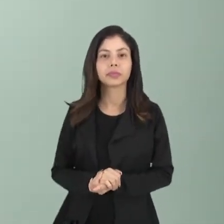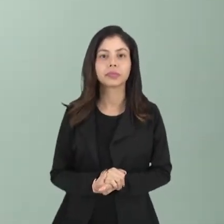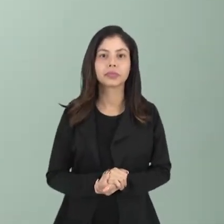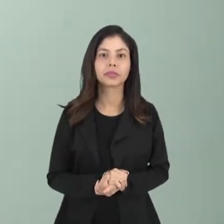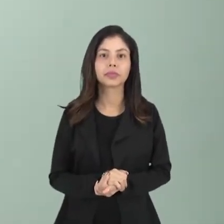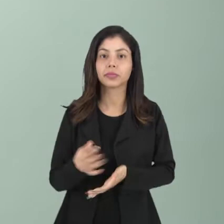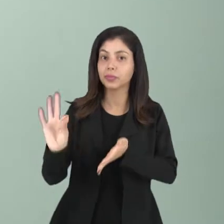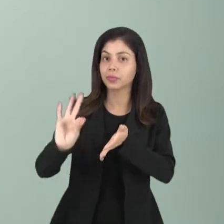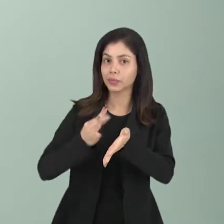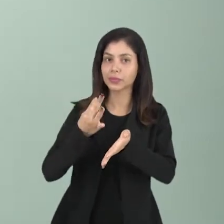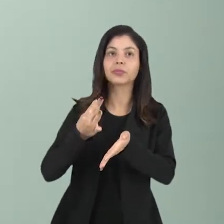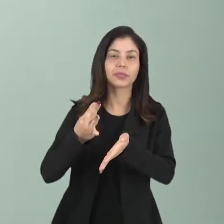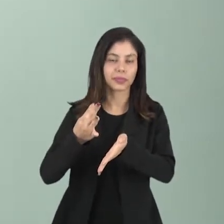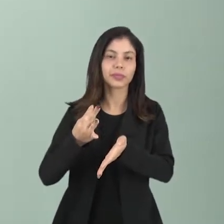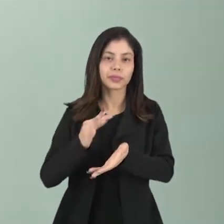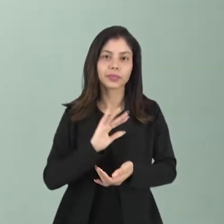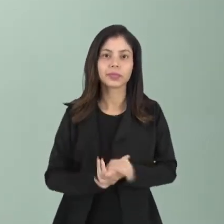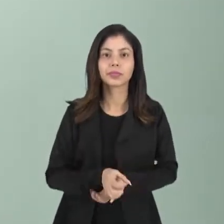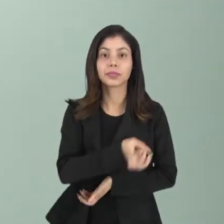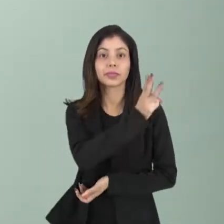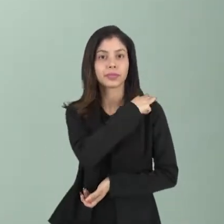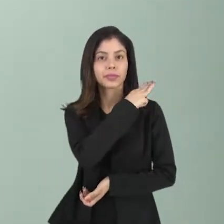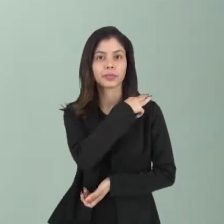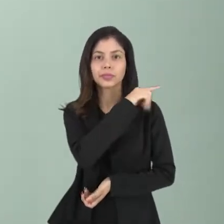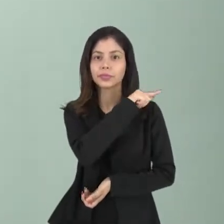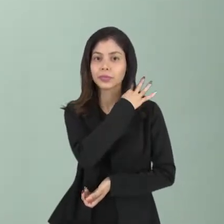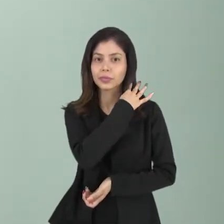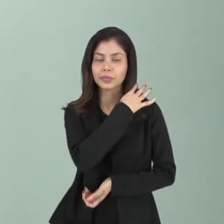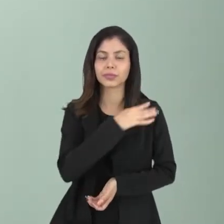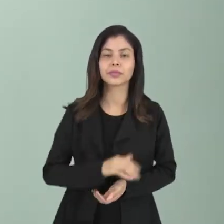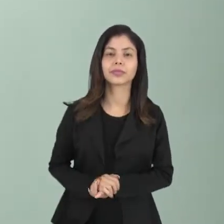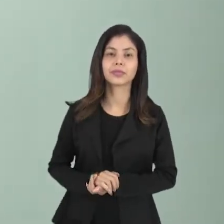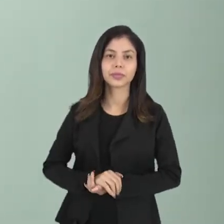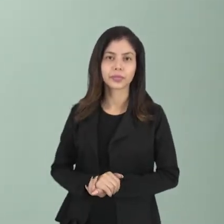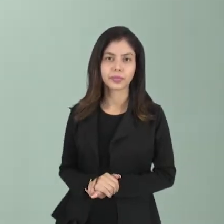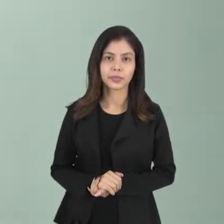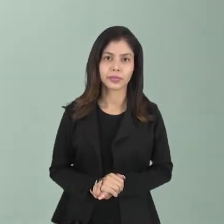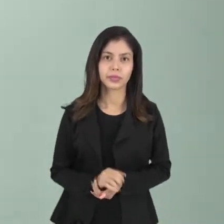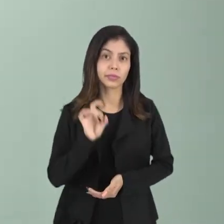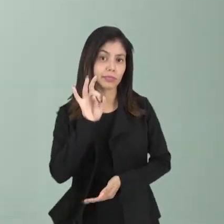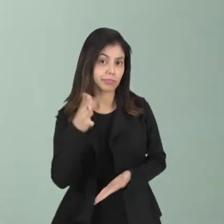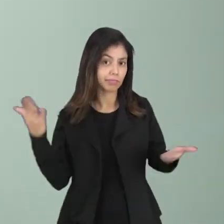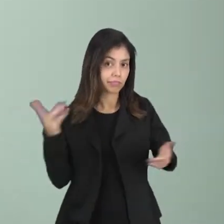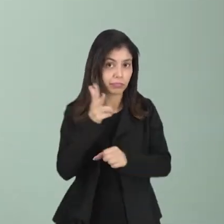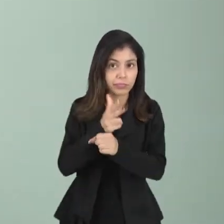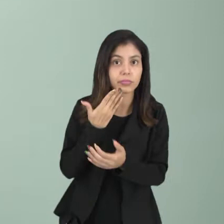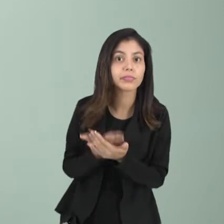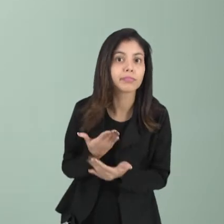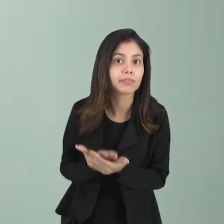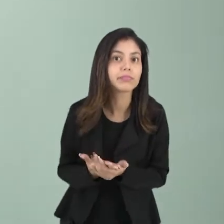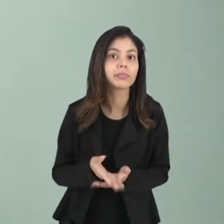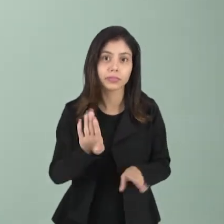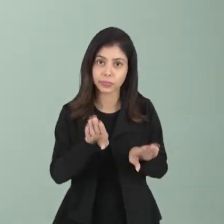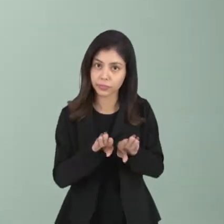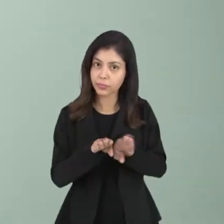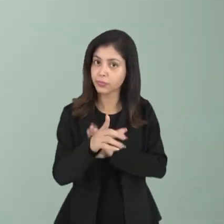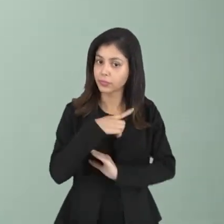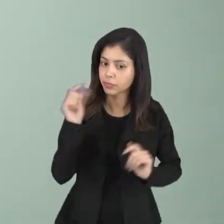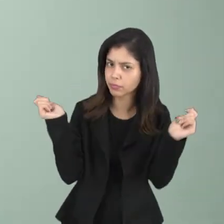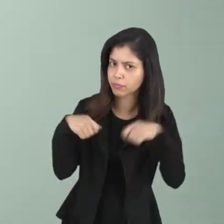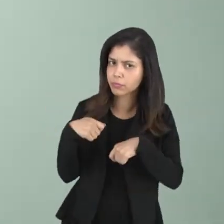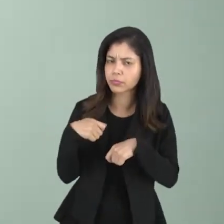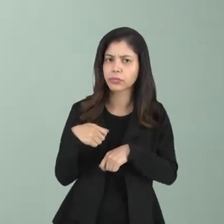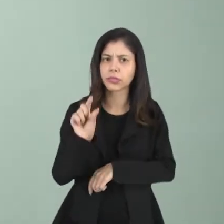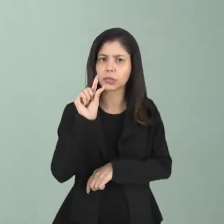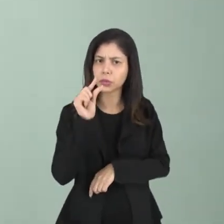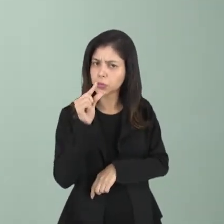estão devidamente matriculados na terceira série do ensino médio. Só que esta videoaula, ela também possui